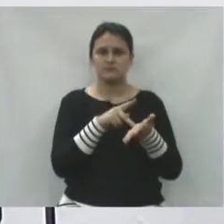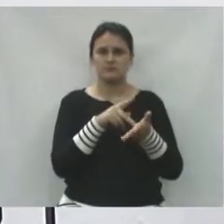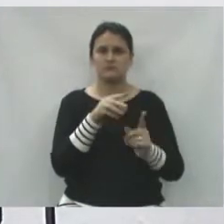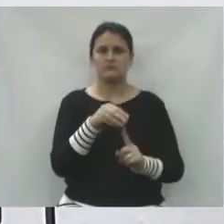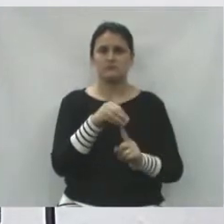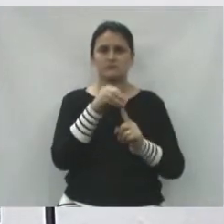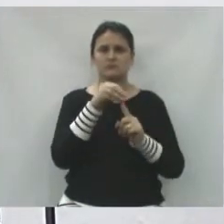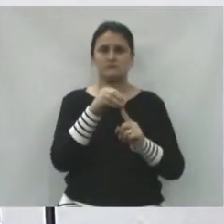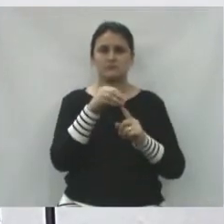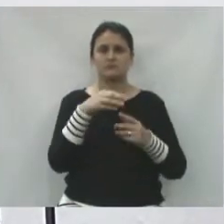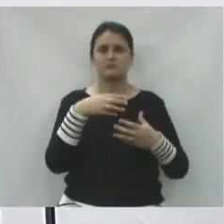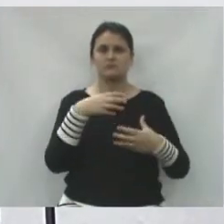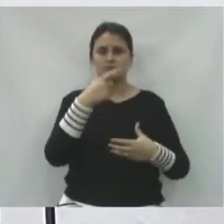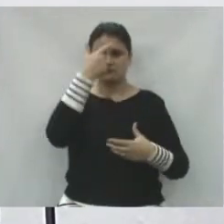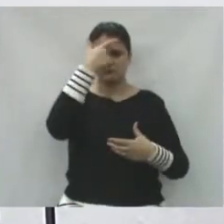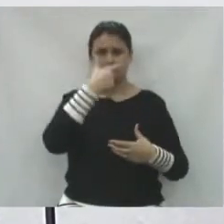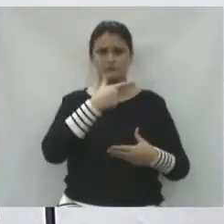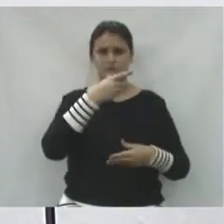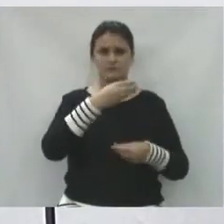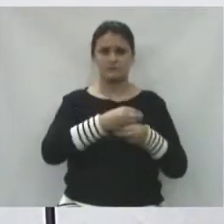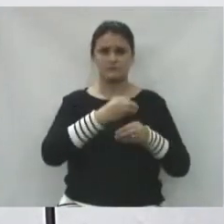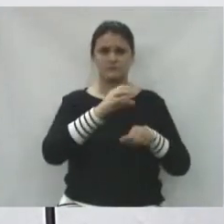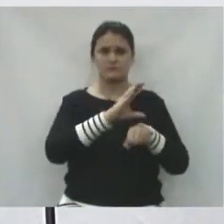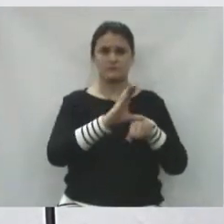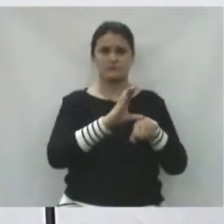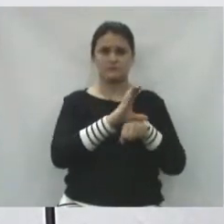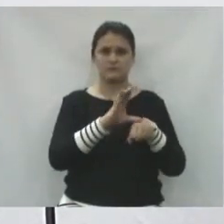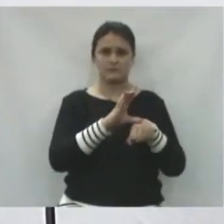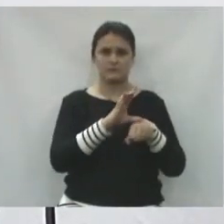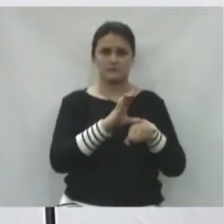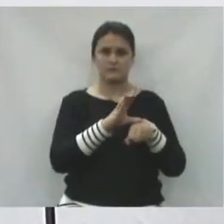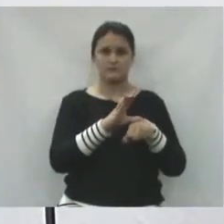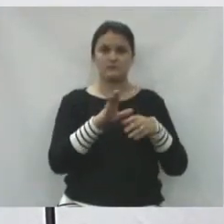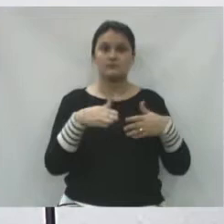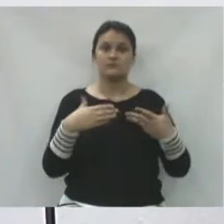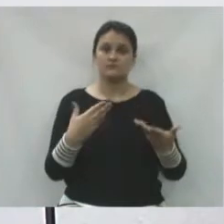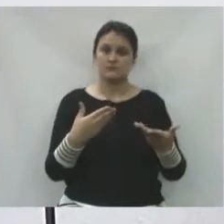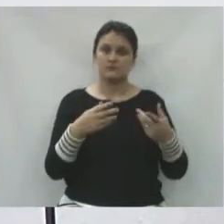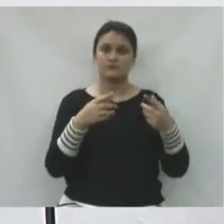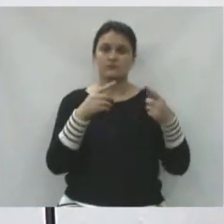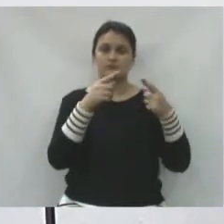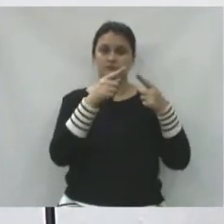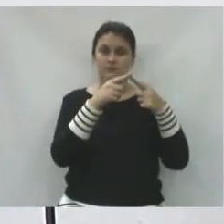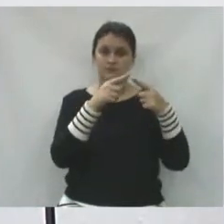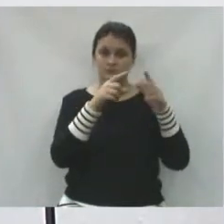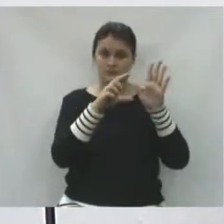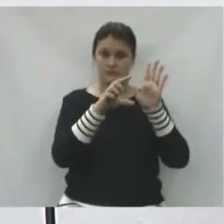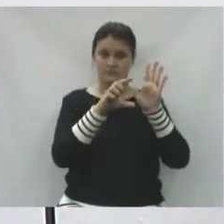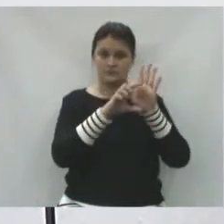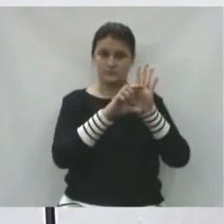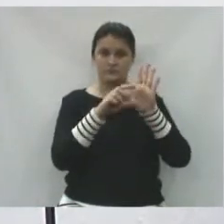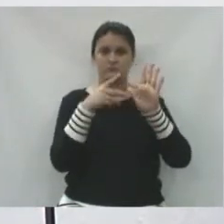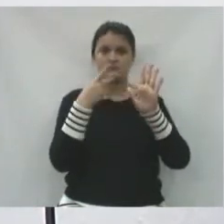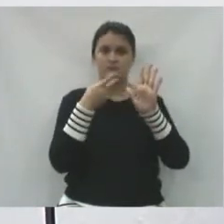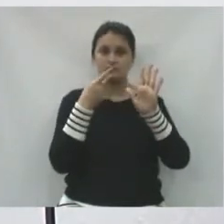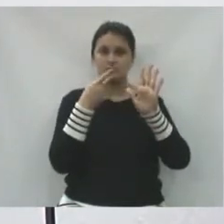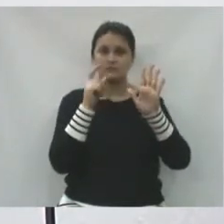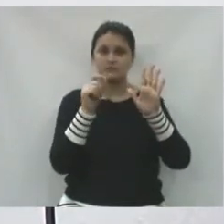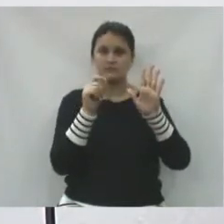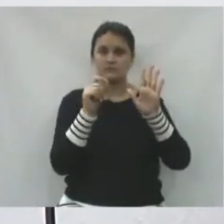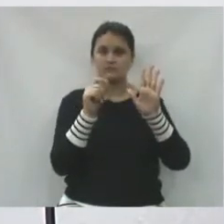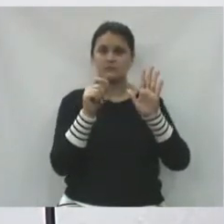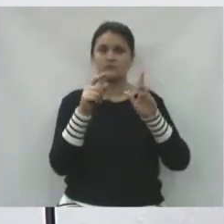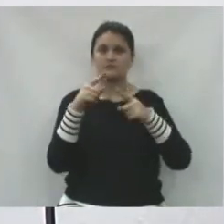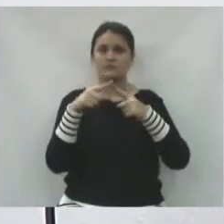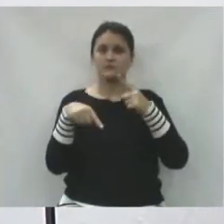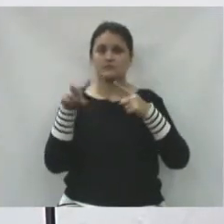e principal espírito da referida emenda constitucional. Neste item, está sendo dito que